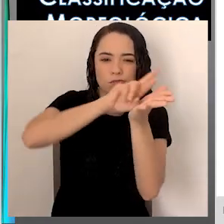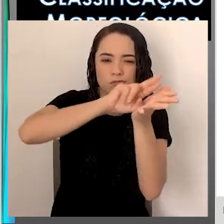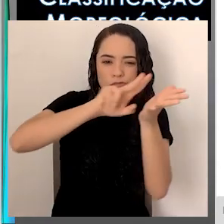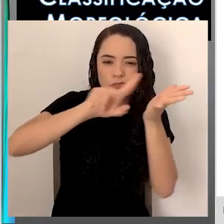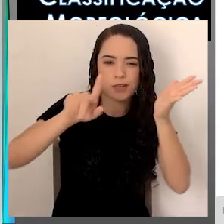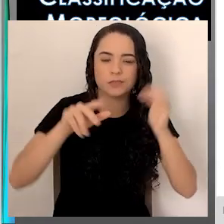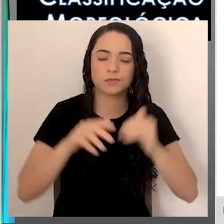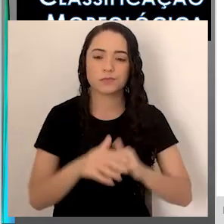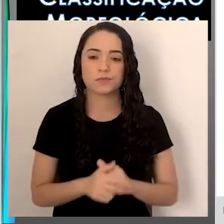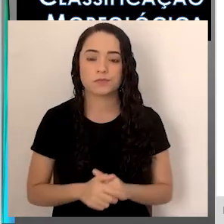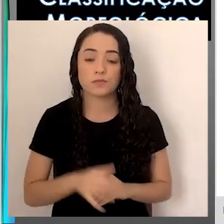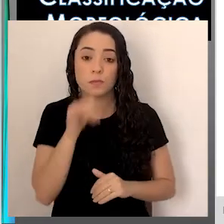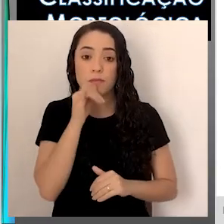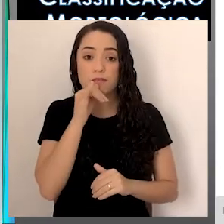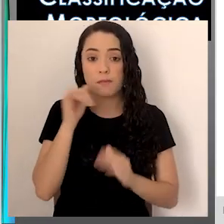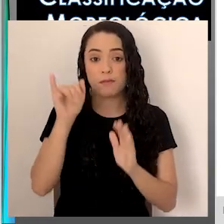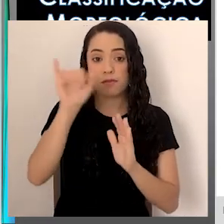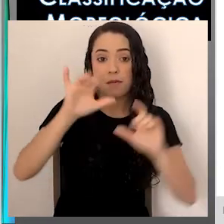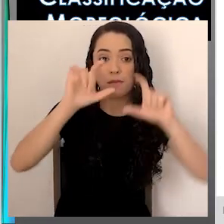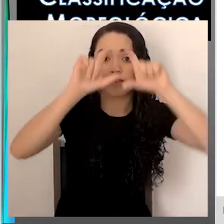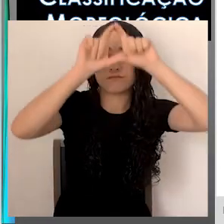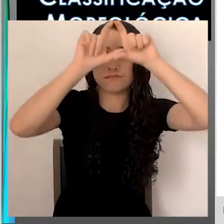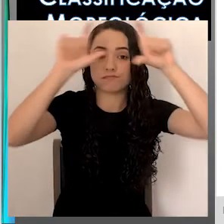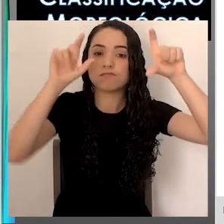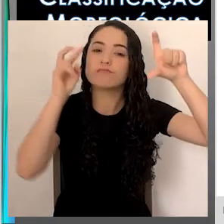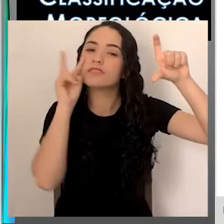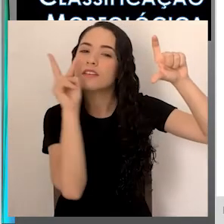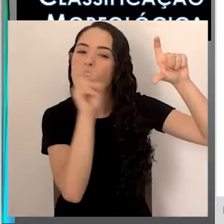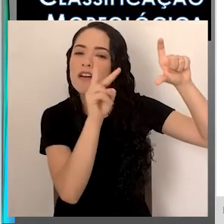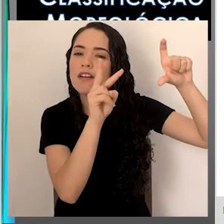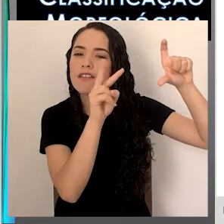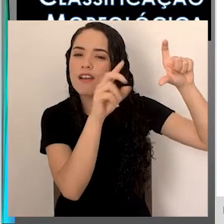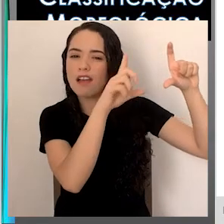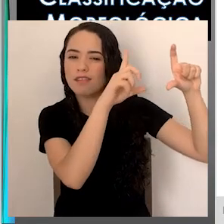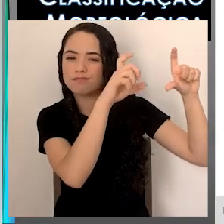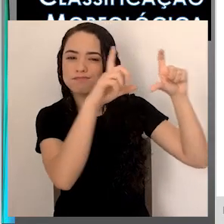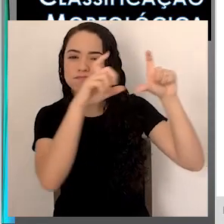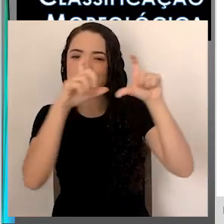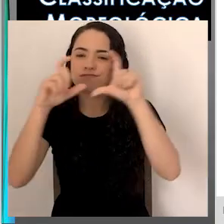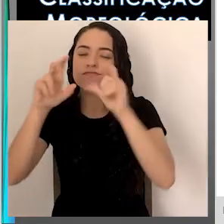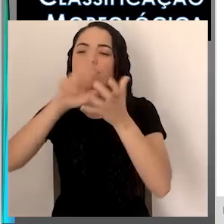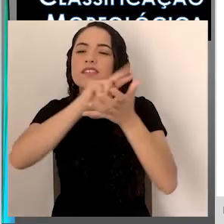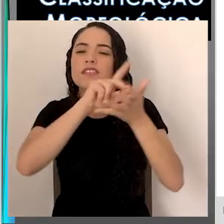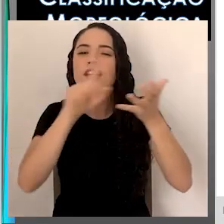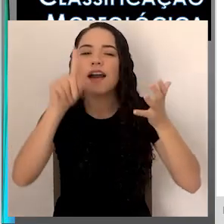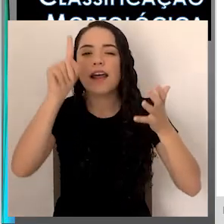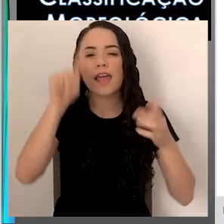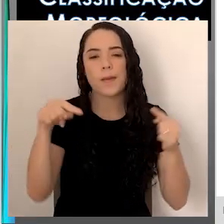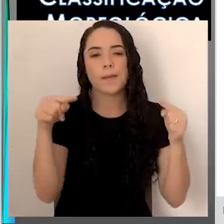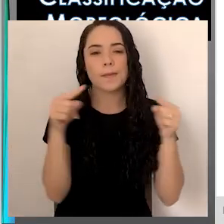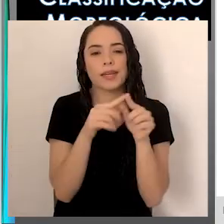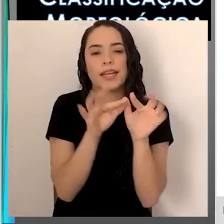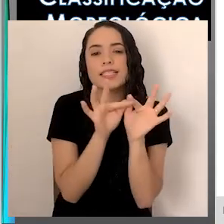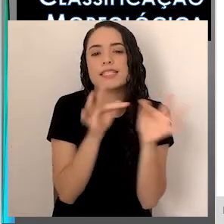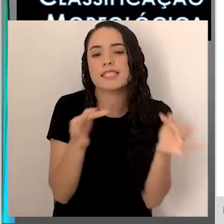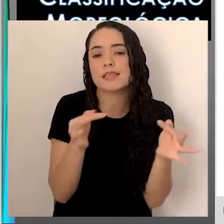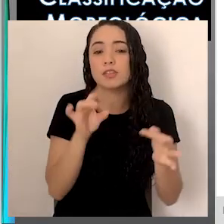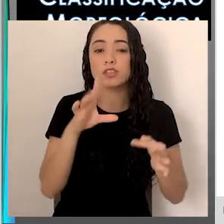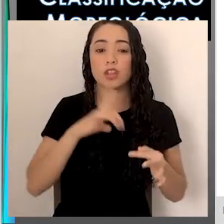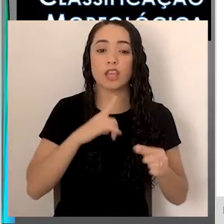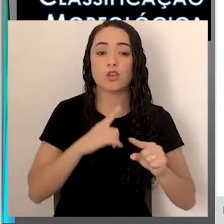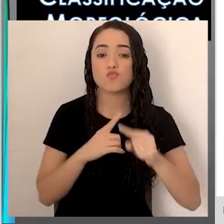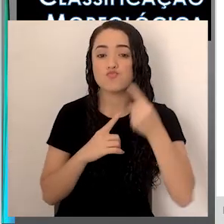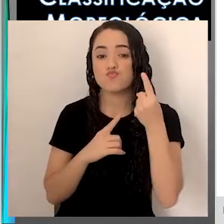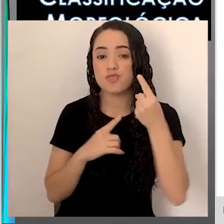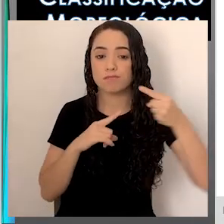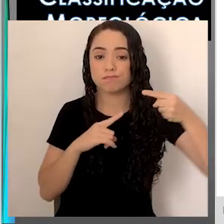das glândulas exócrinas. Na parte superior da imagem, pode-se ver a ilustração das glândulas exócrinas do tipo